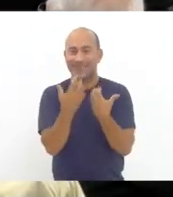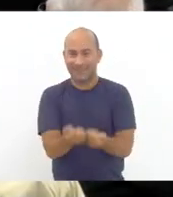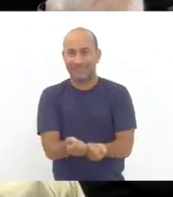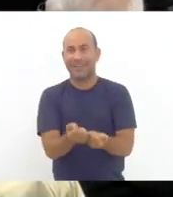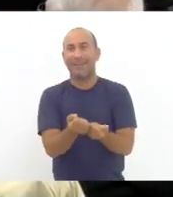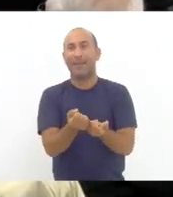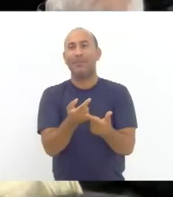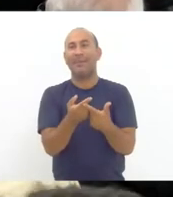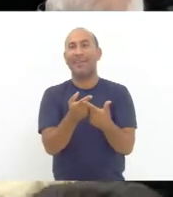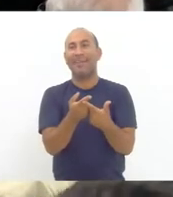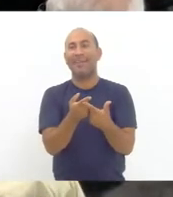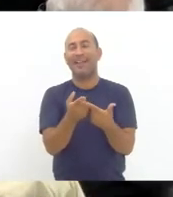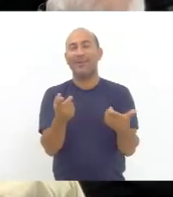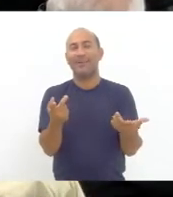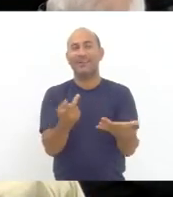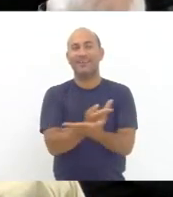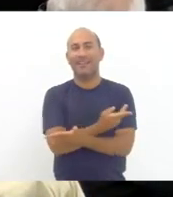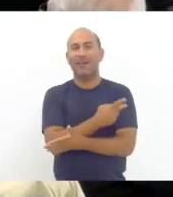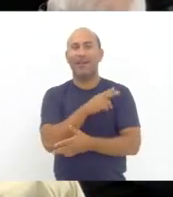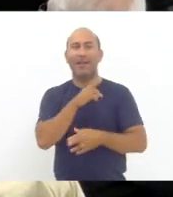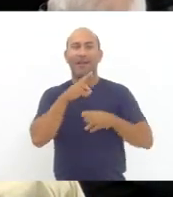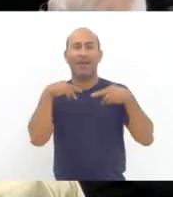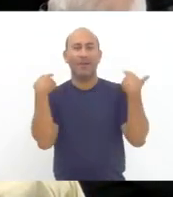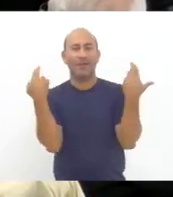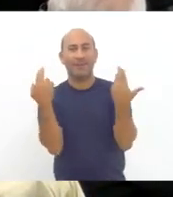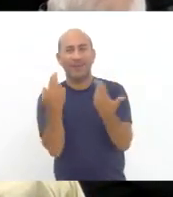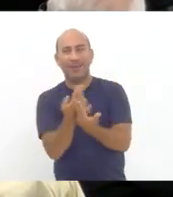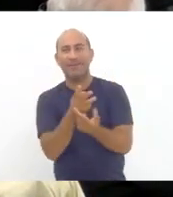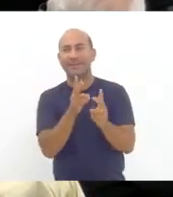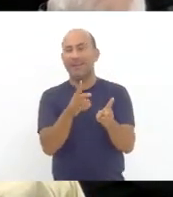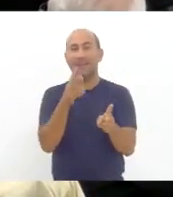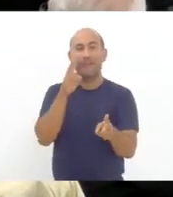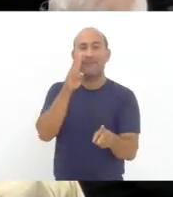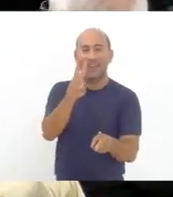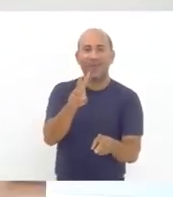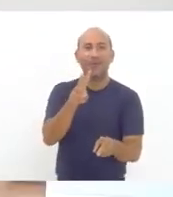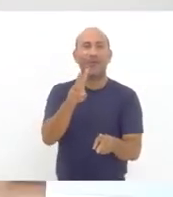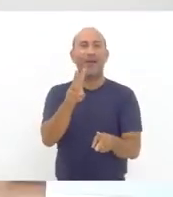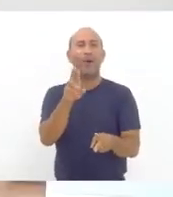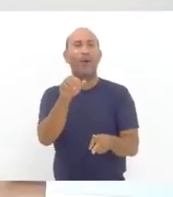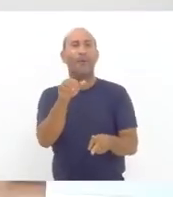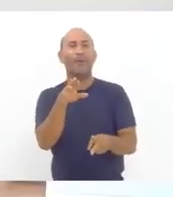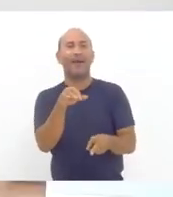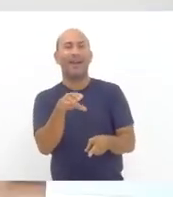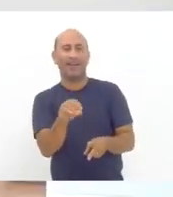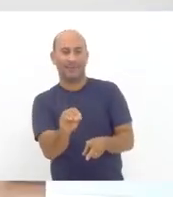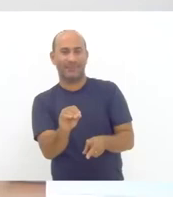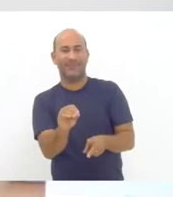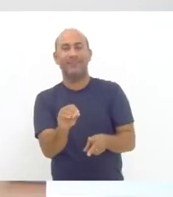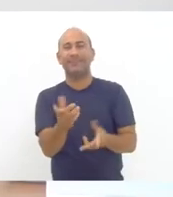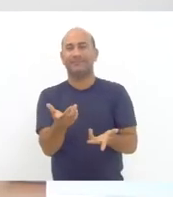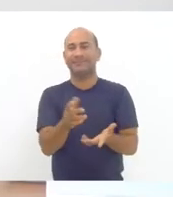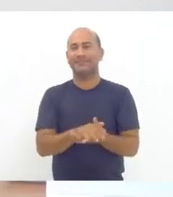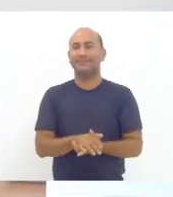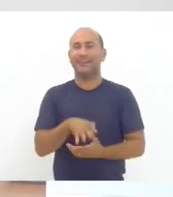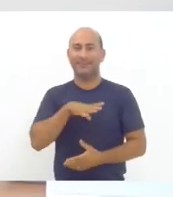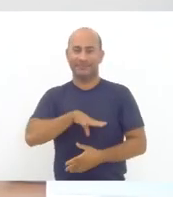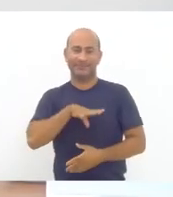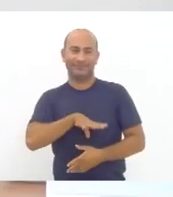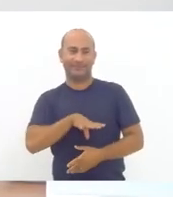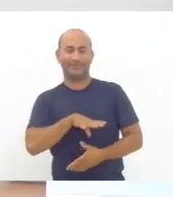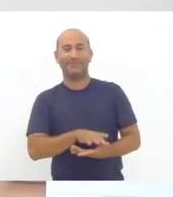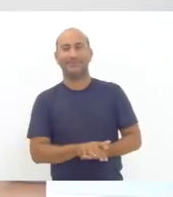acabei ficando numa reunião atrás da outra vez aqui grande vascaíno e queria